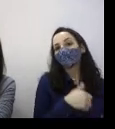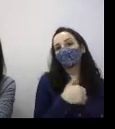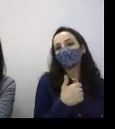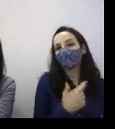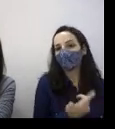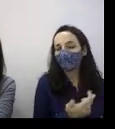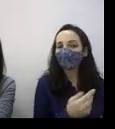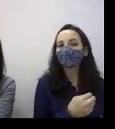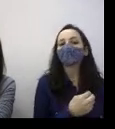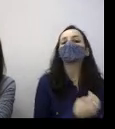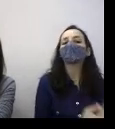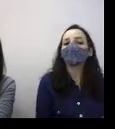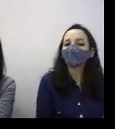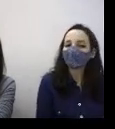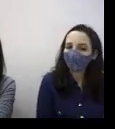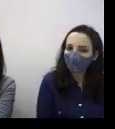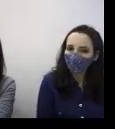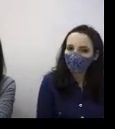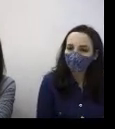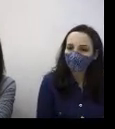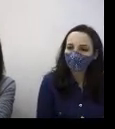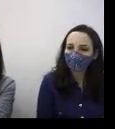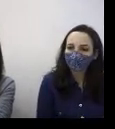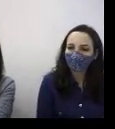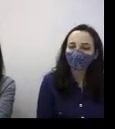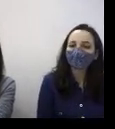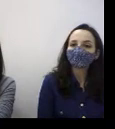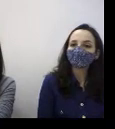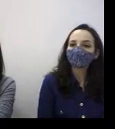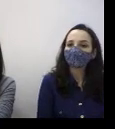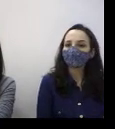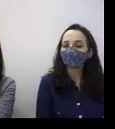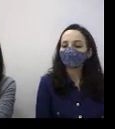sociais, psicológicos e biológicos também, né?